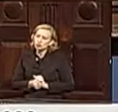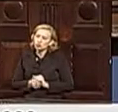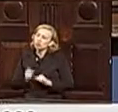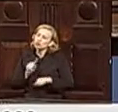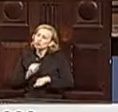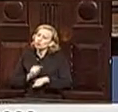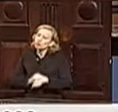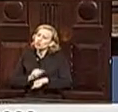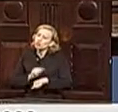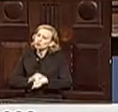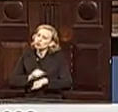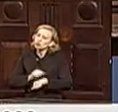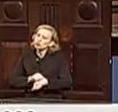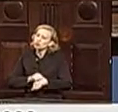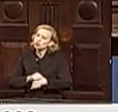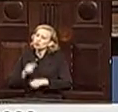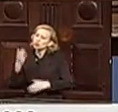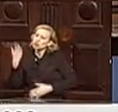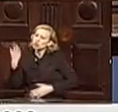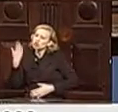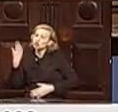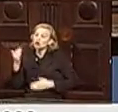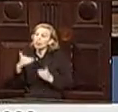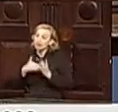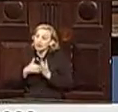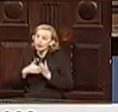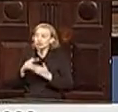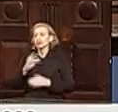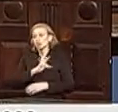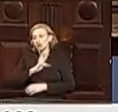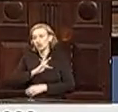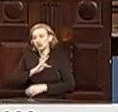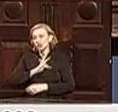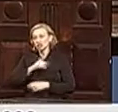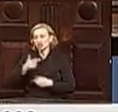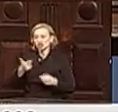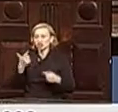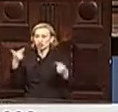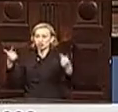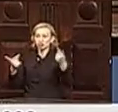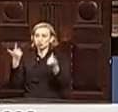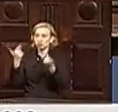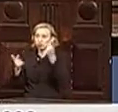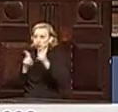quando bandidos e até policiais atirando para cima,